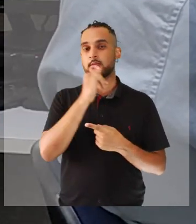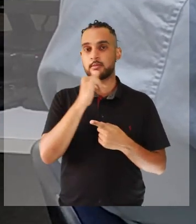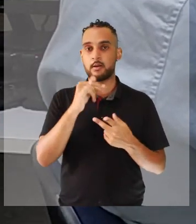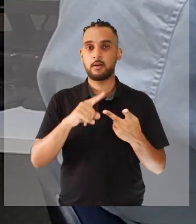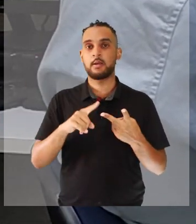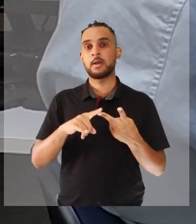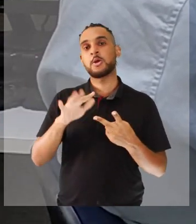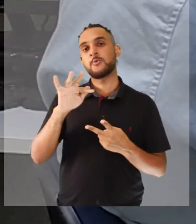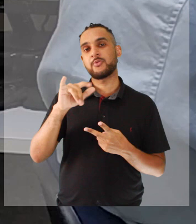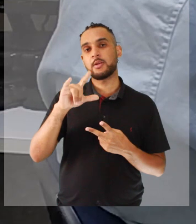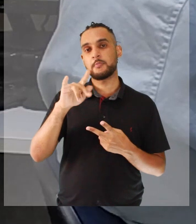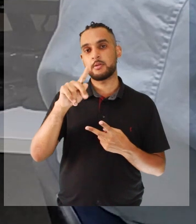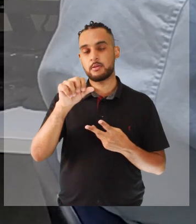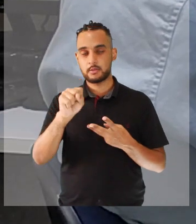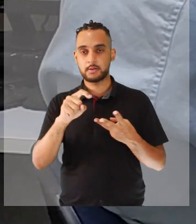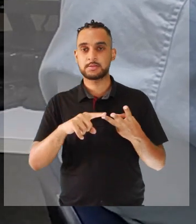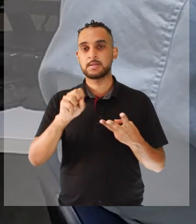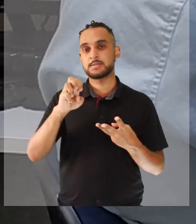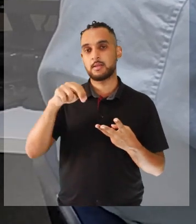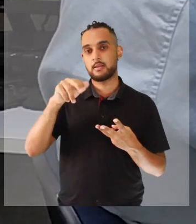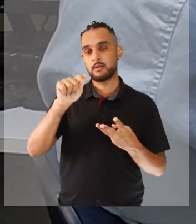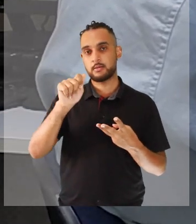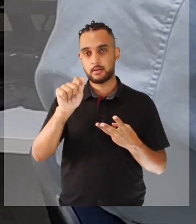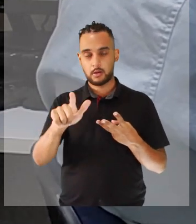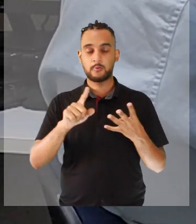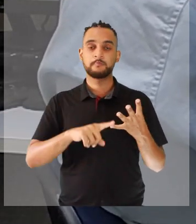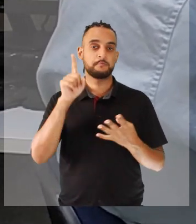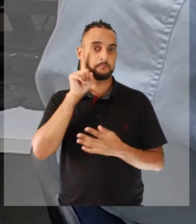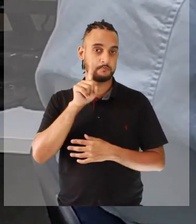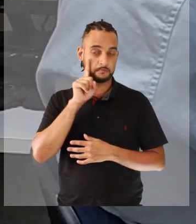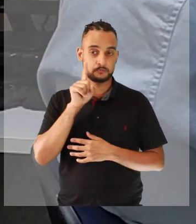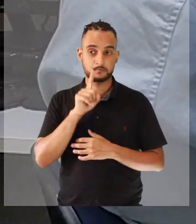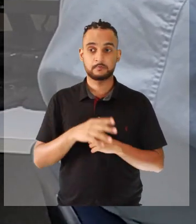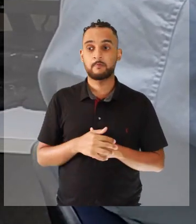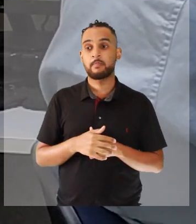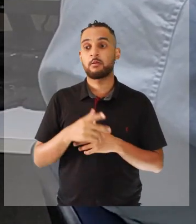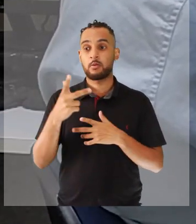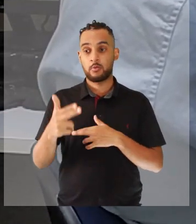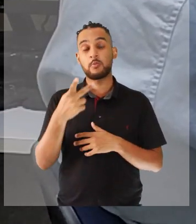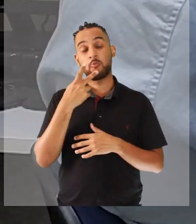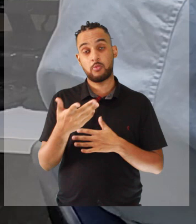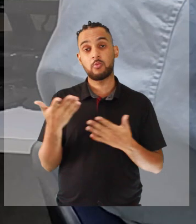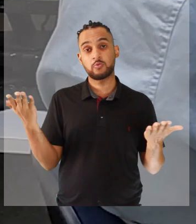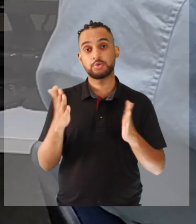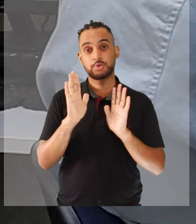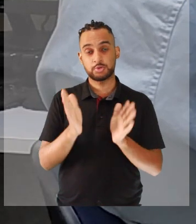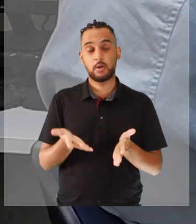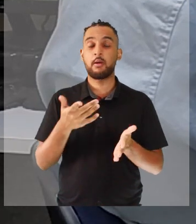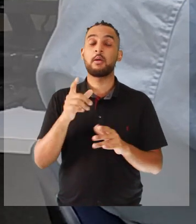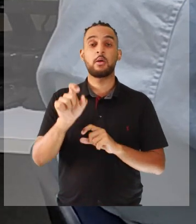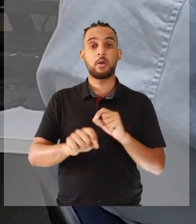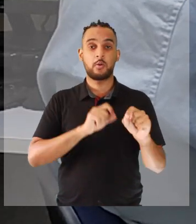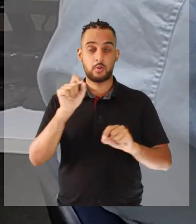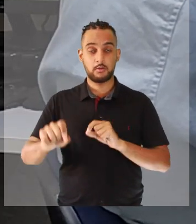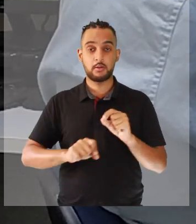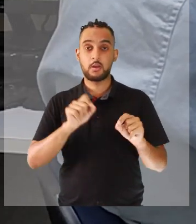nas Filipinas, no Senegal e nos Estados Unidos. E a nossa missão hoje, como eu já disse, é